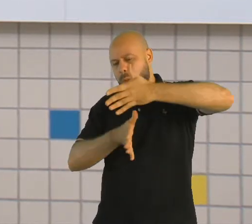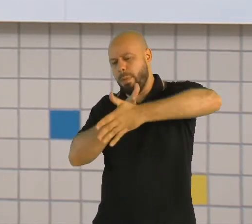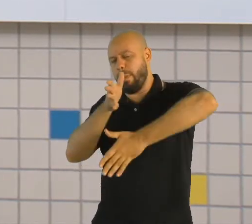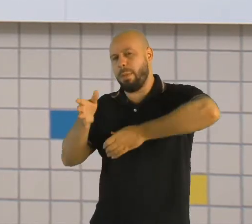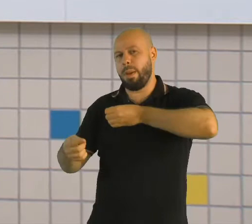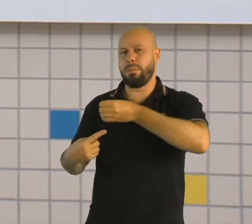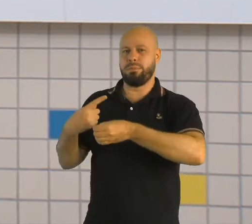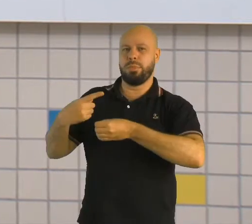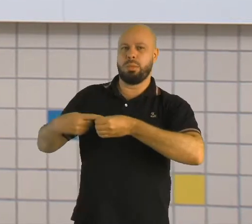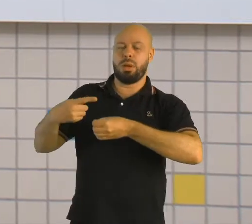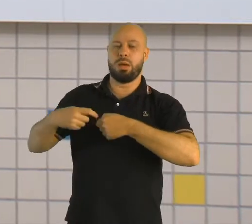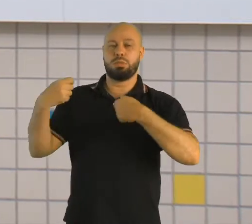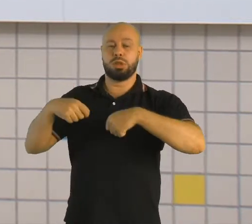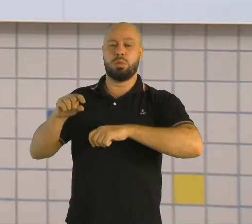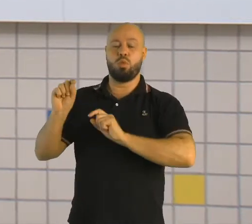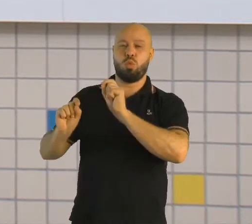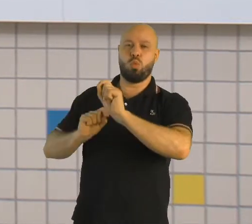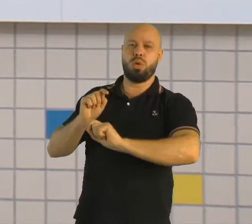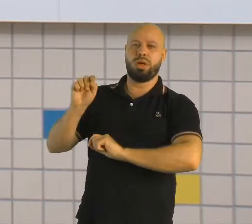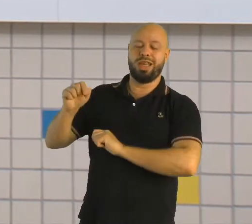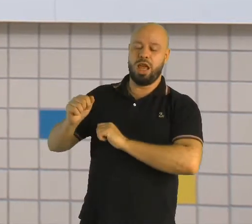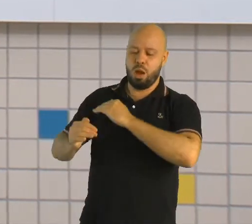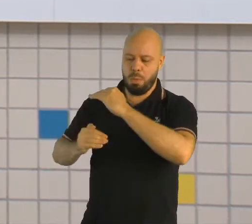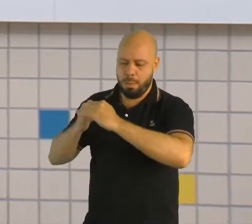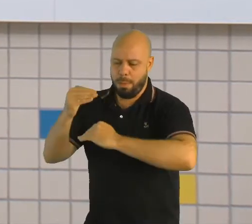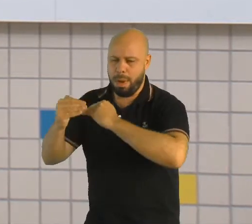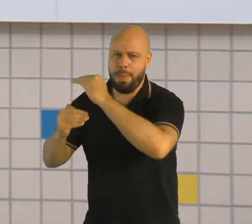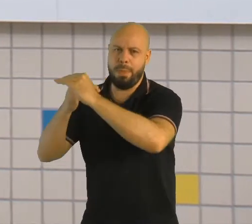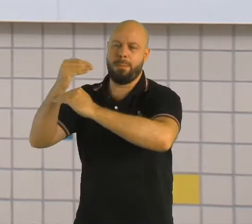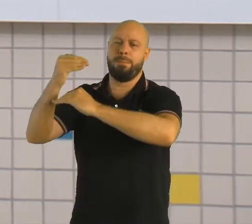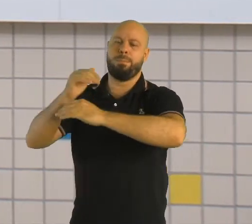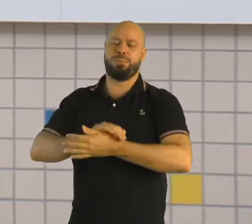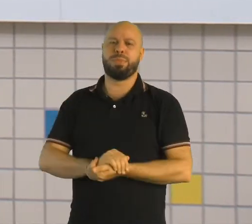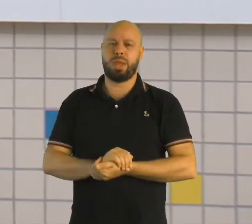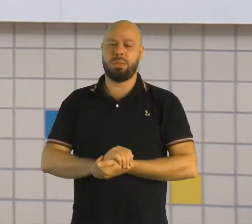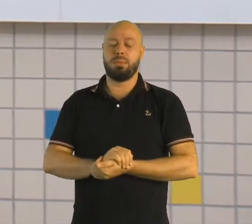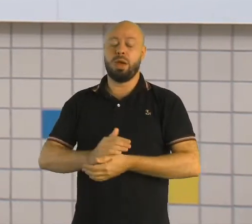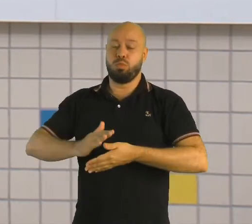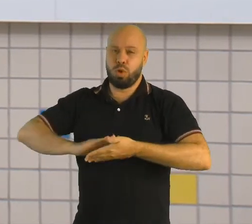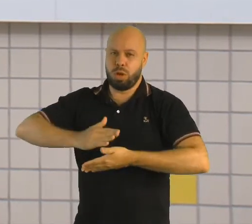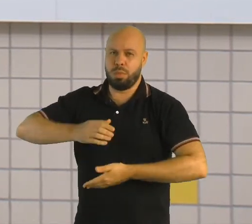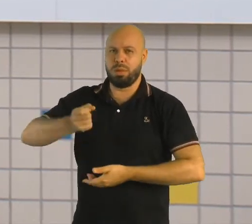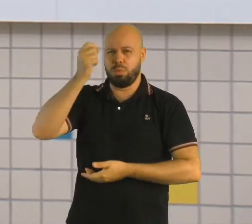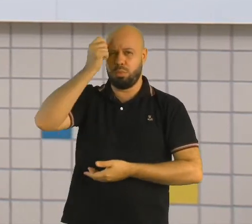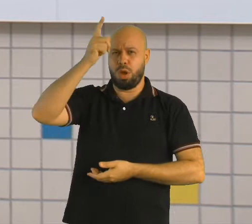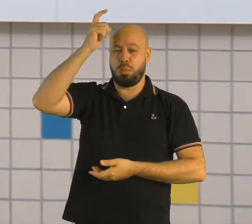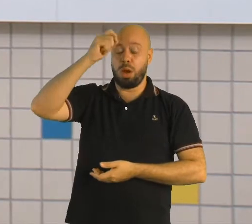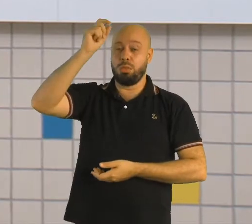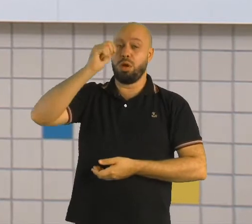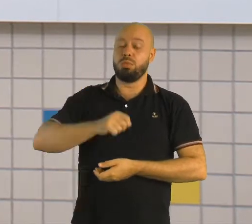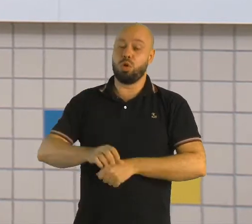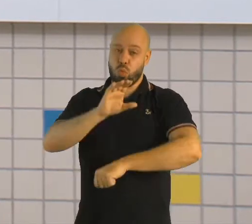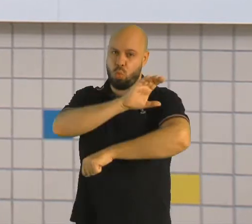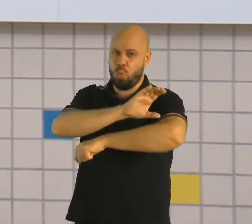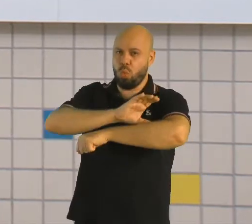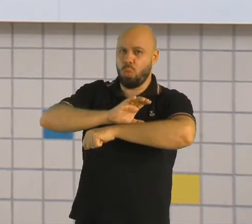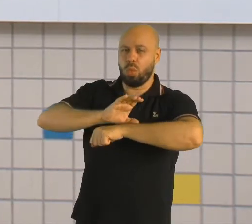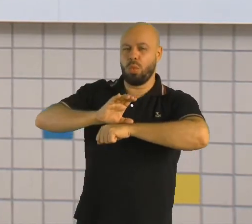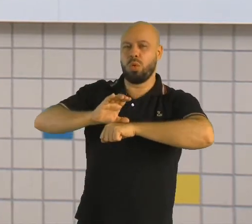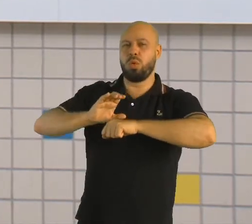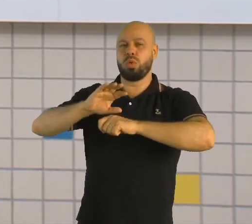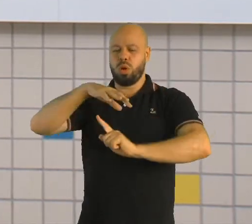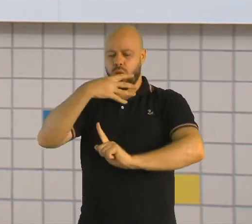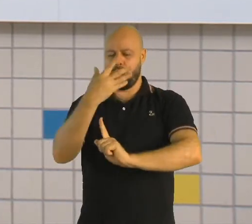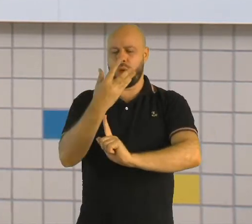há a possibilidade, né, do desenvolvimento, né, do renascimento cultural através da cultura, né, através da